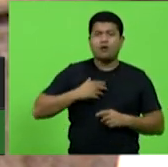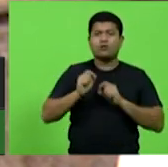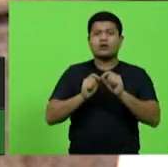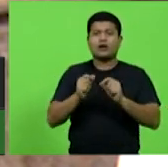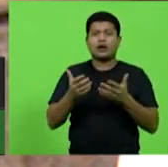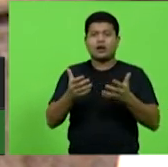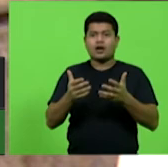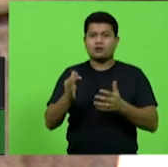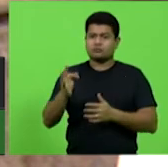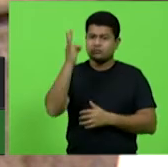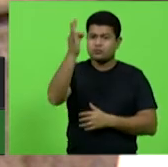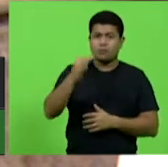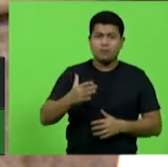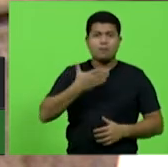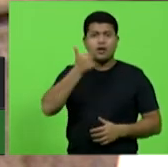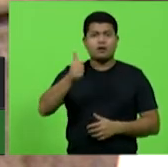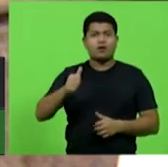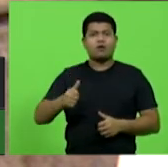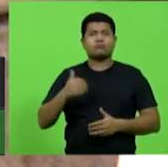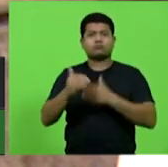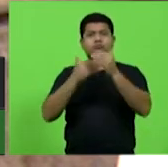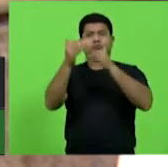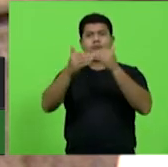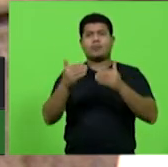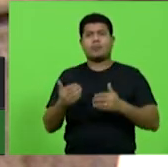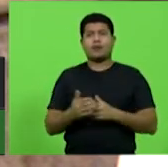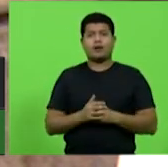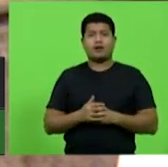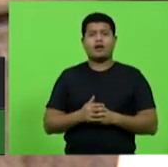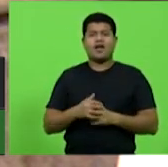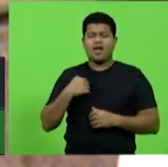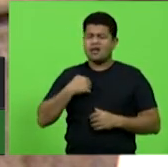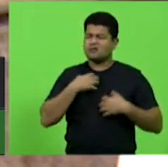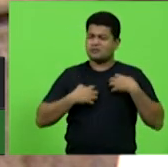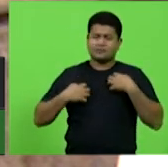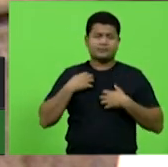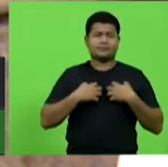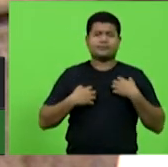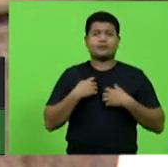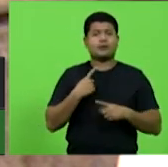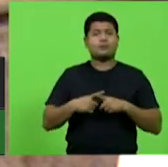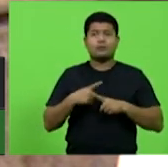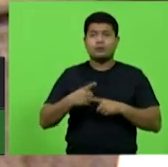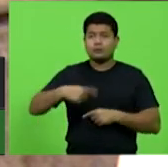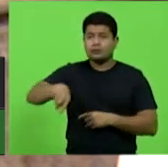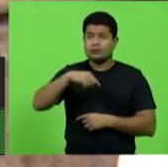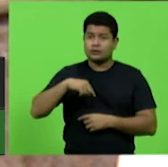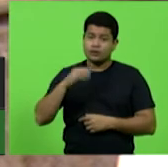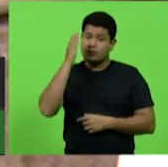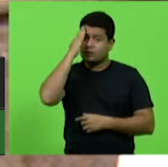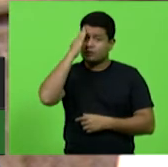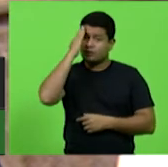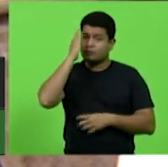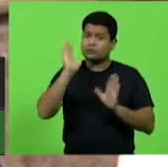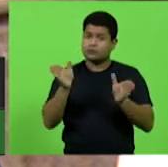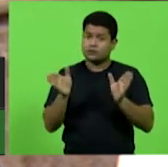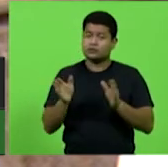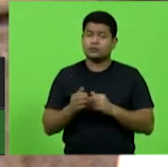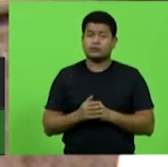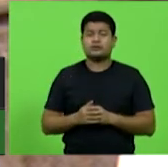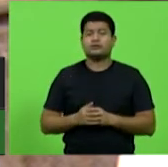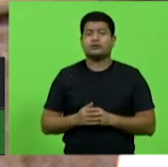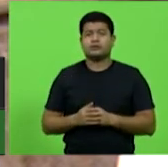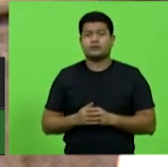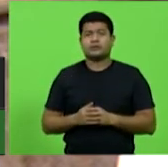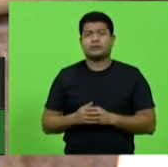tenham oportunidade, é frustrante, porque nós sabemos o que tem que ser feito. Nós sabemos